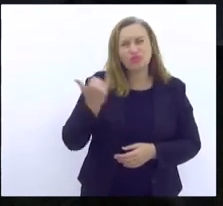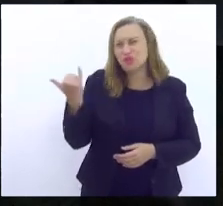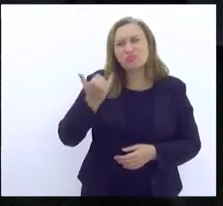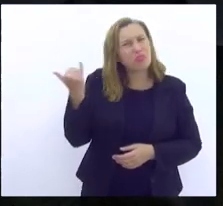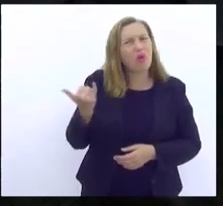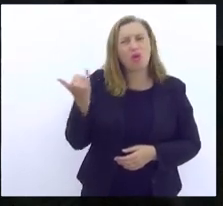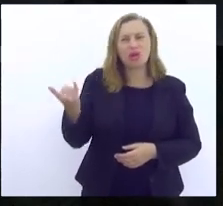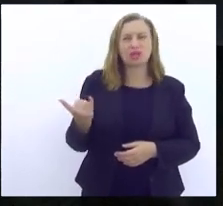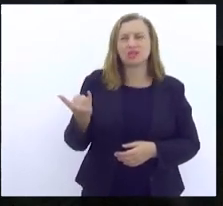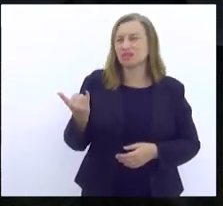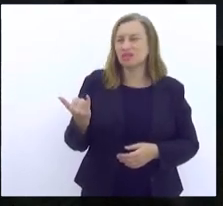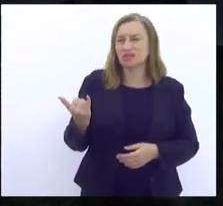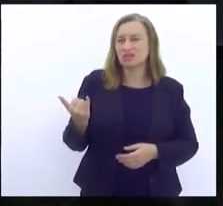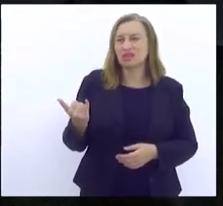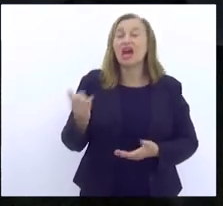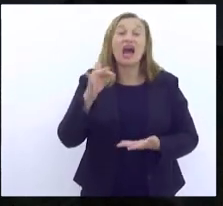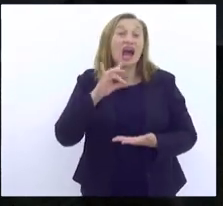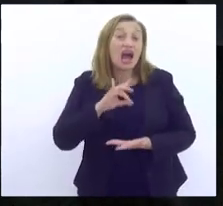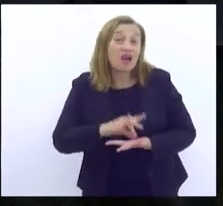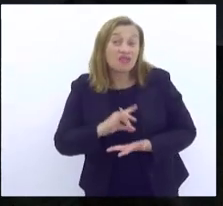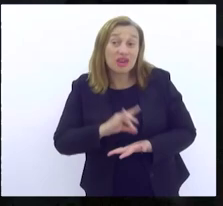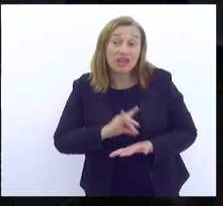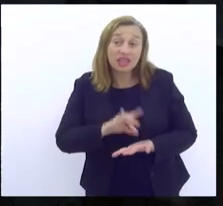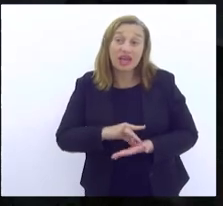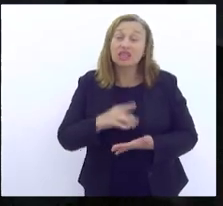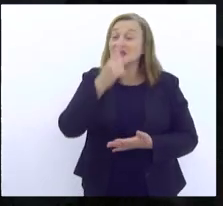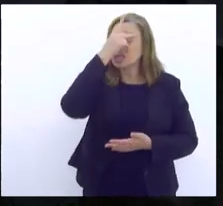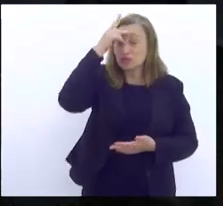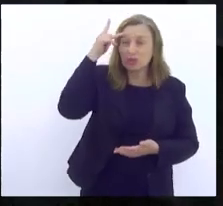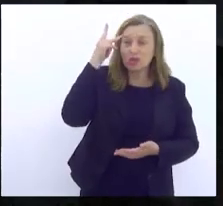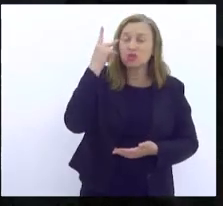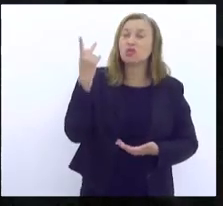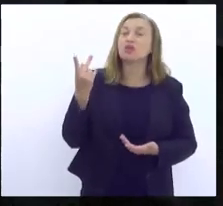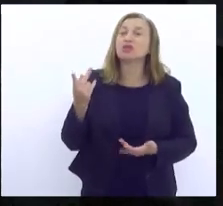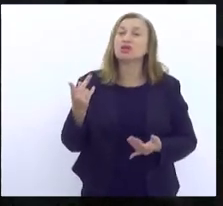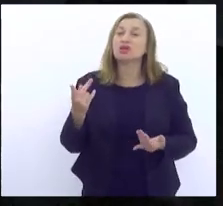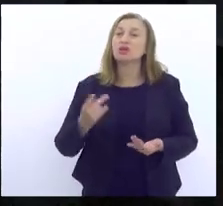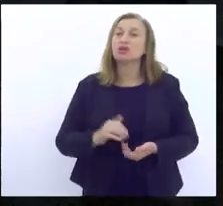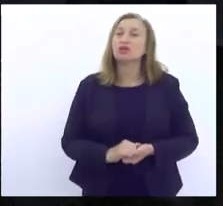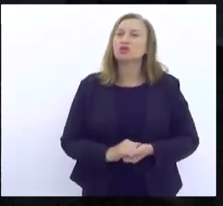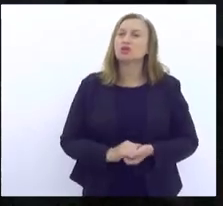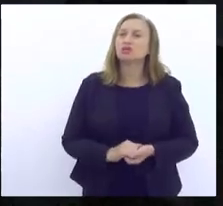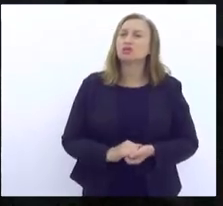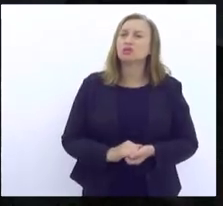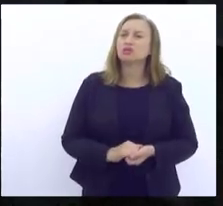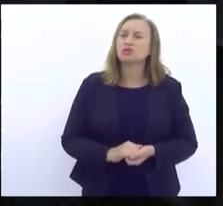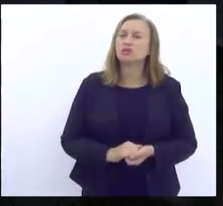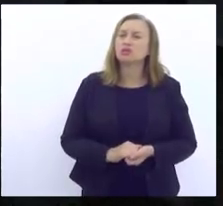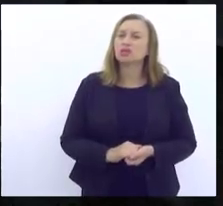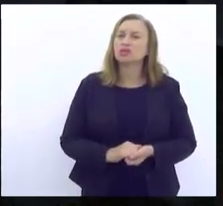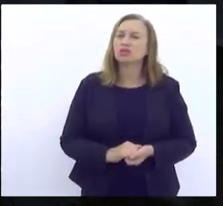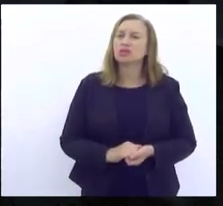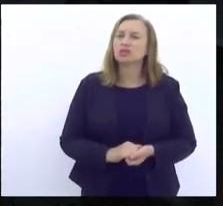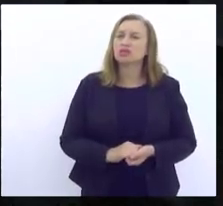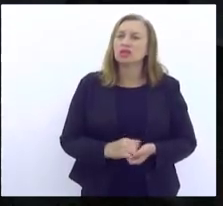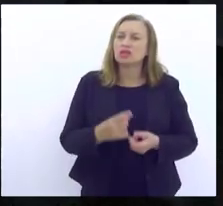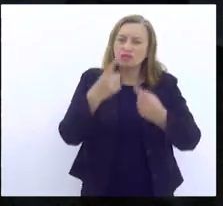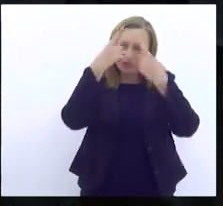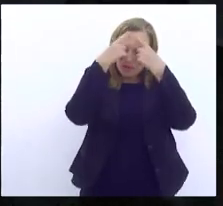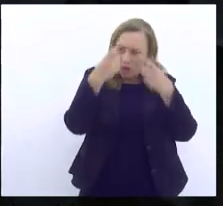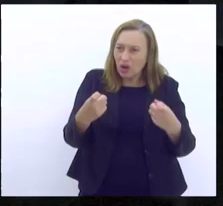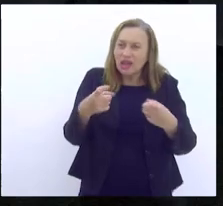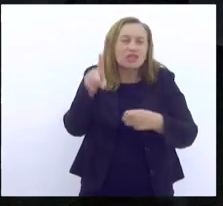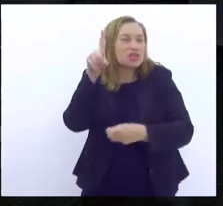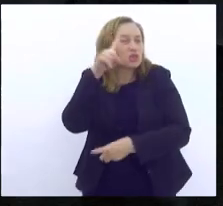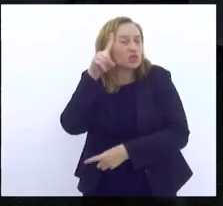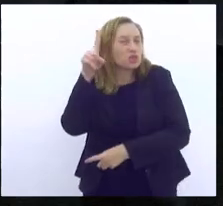números são frios. A verdade é que as pessoas estão sendo violentadas dia e noite